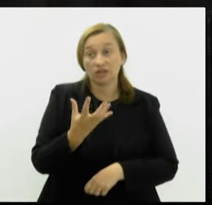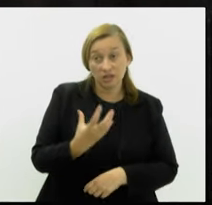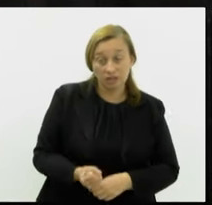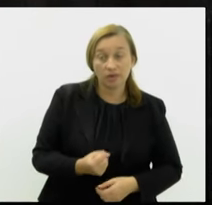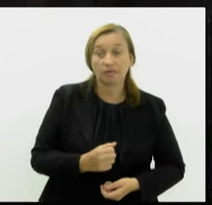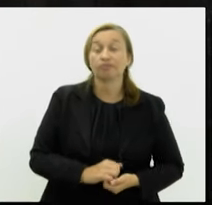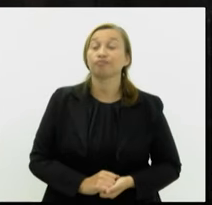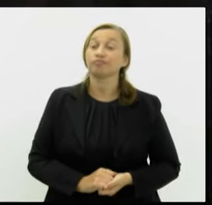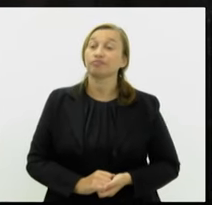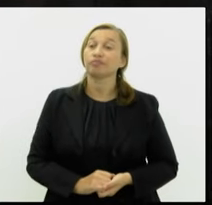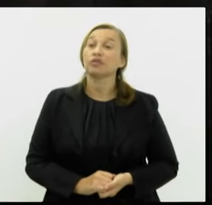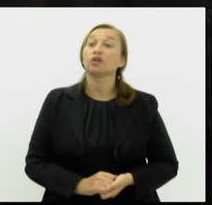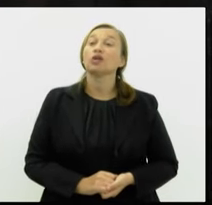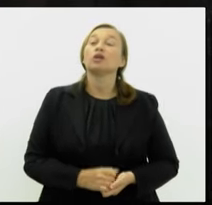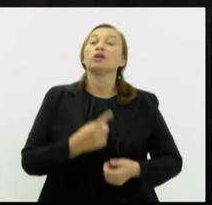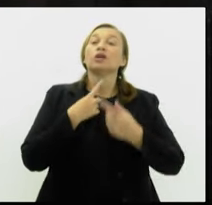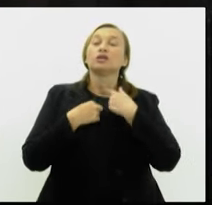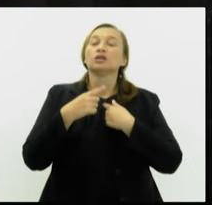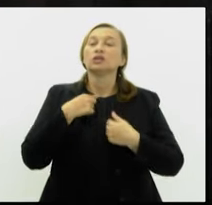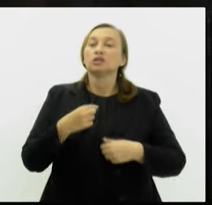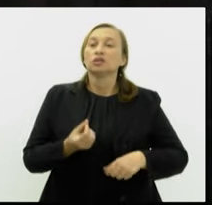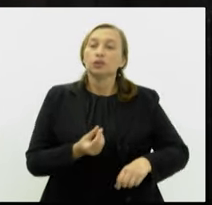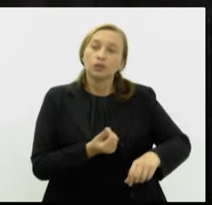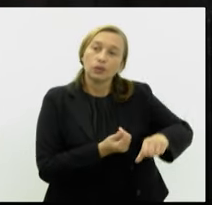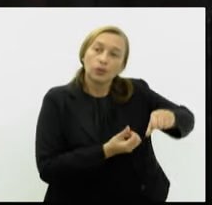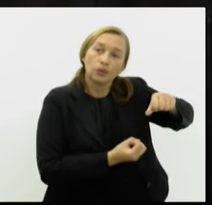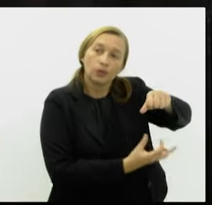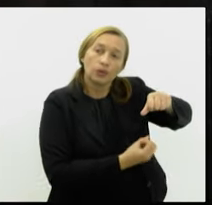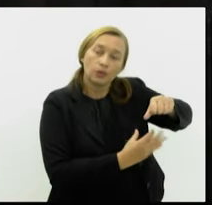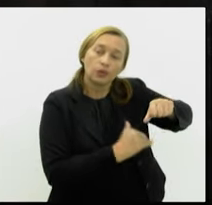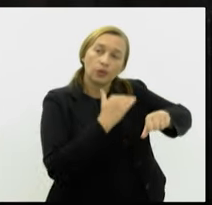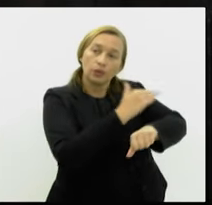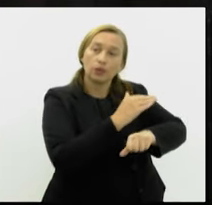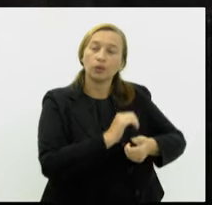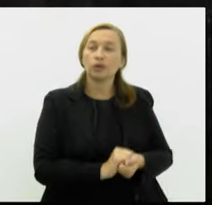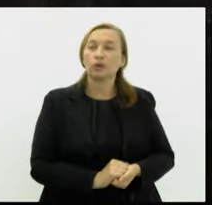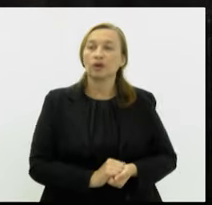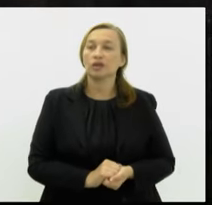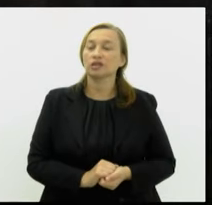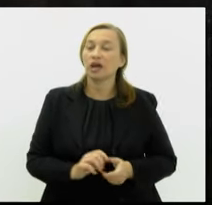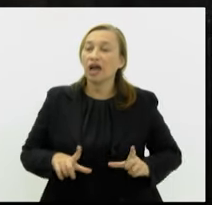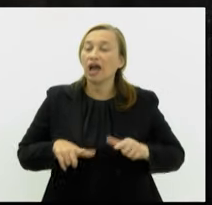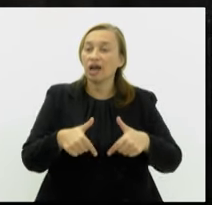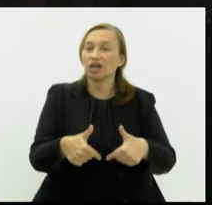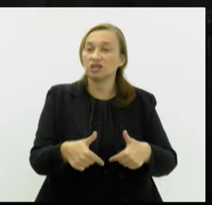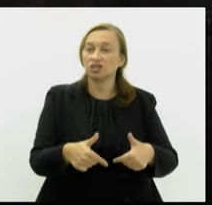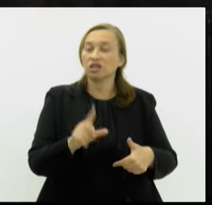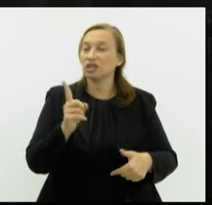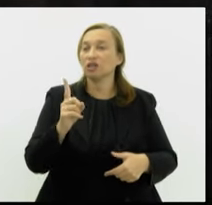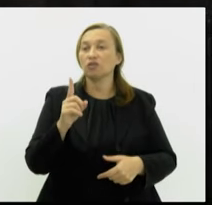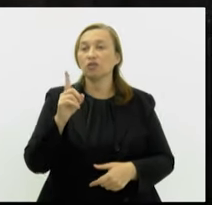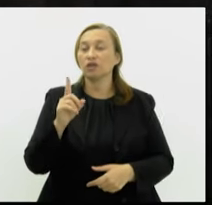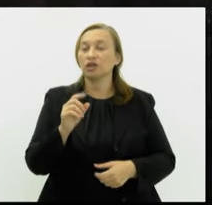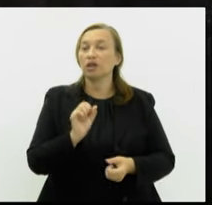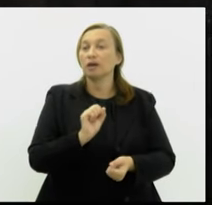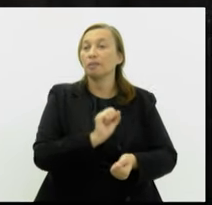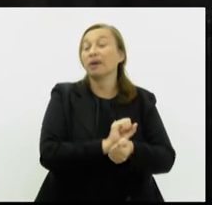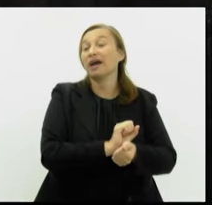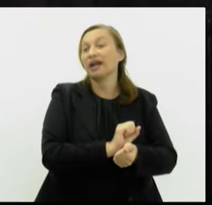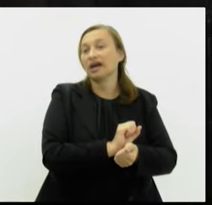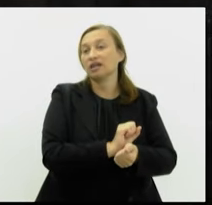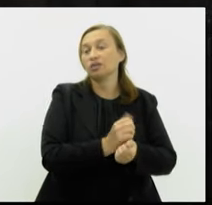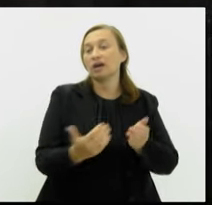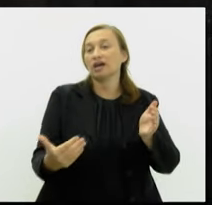destaque é que o Fundo Soberano seja aplicado e não fique dormindo, como dorme